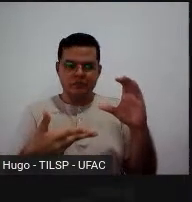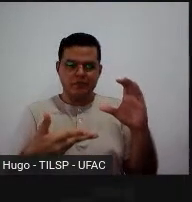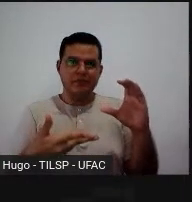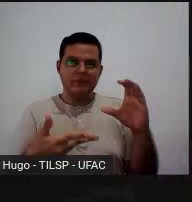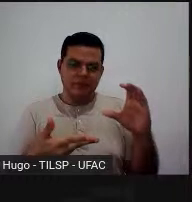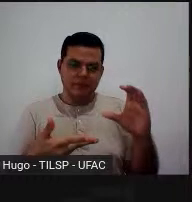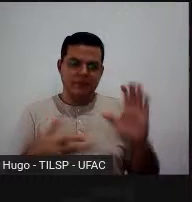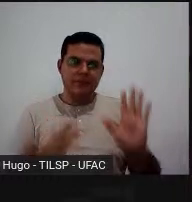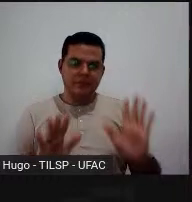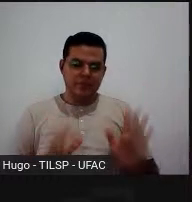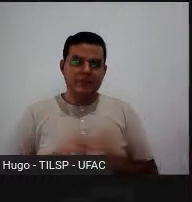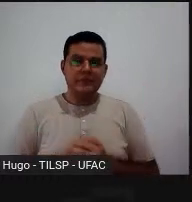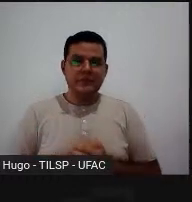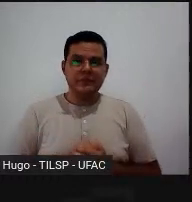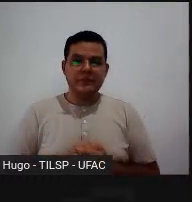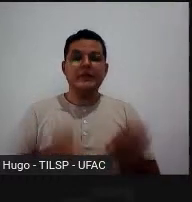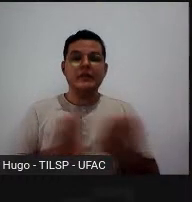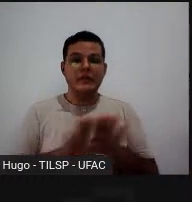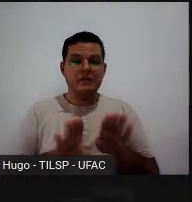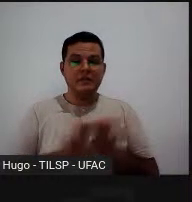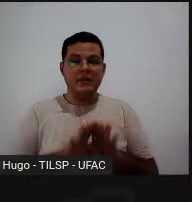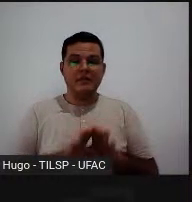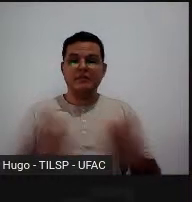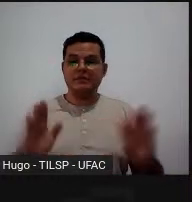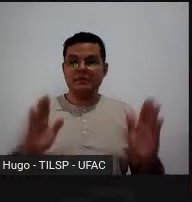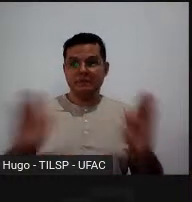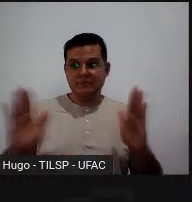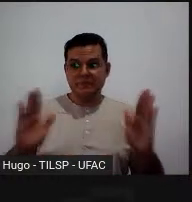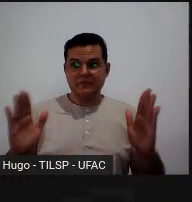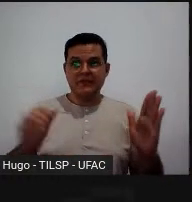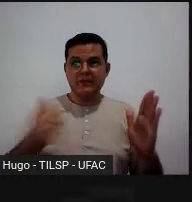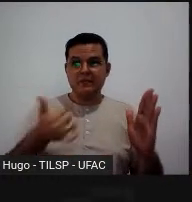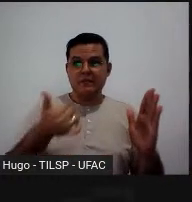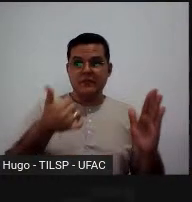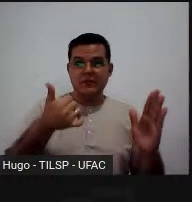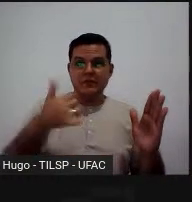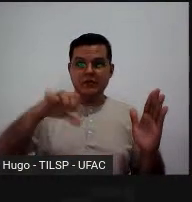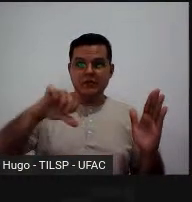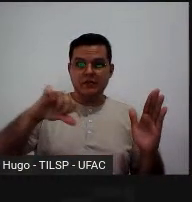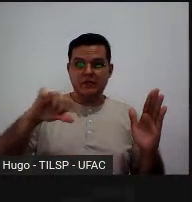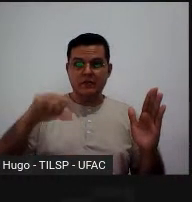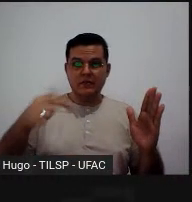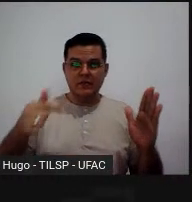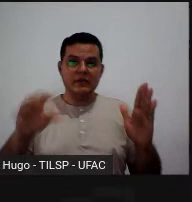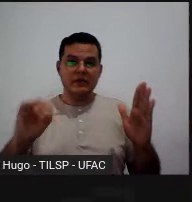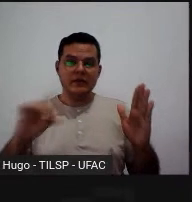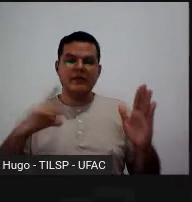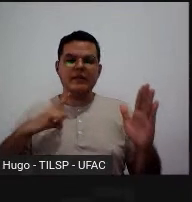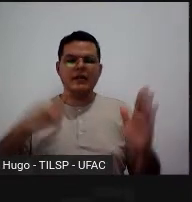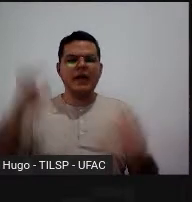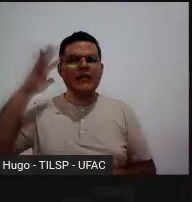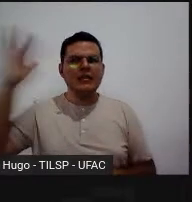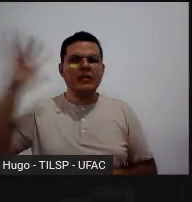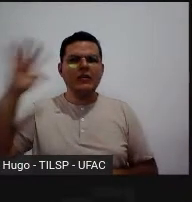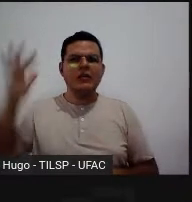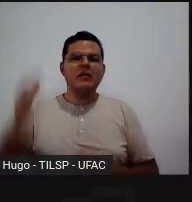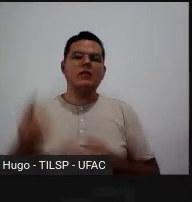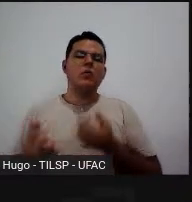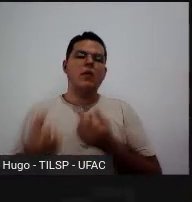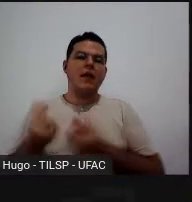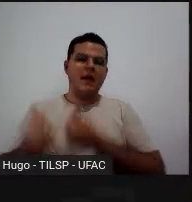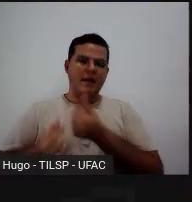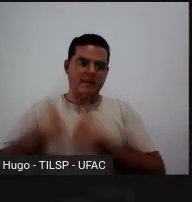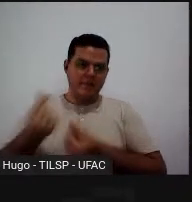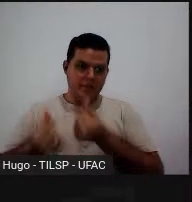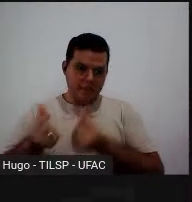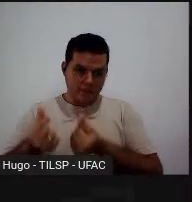a década de 70 é especialmente marcada pela teoria do capital humano, apresentada como uma teoria